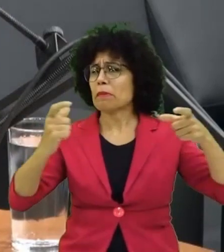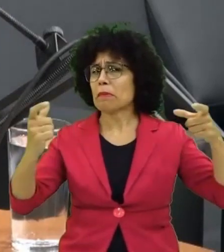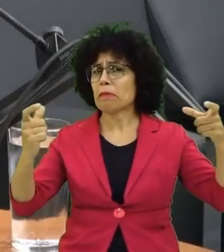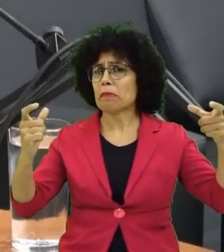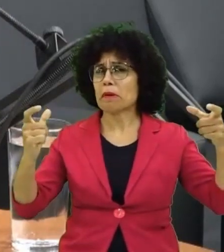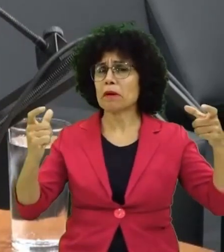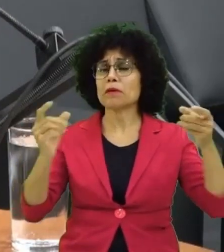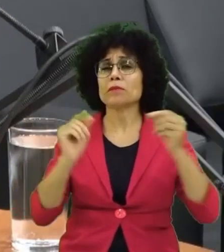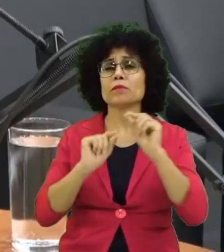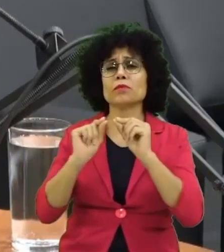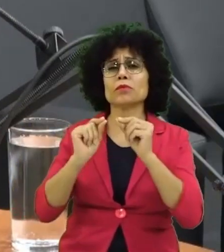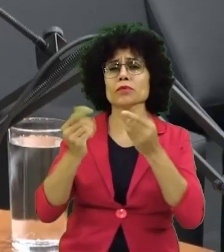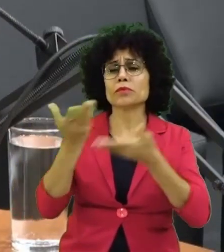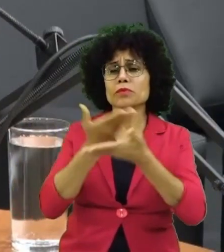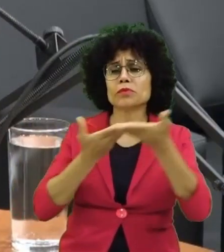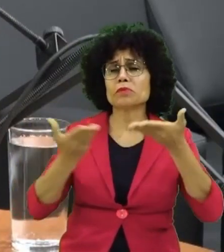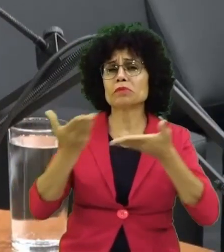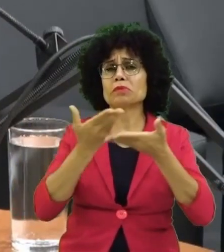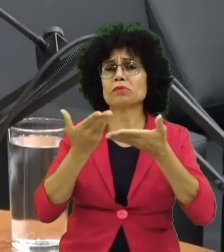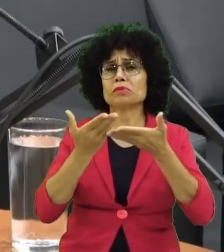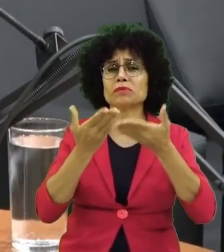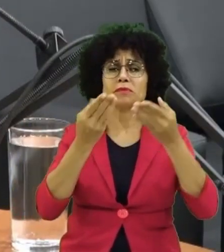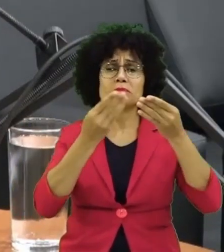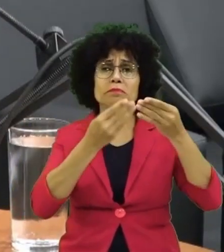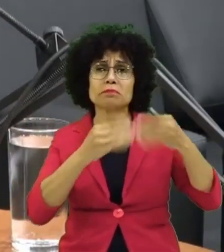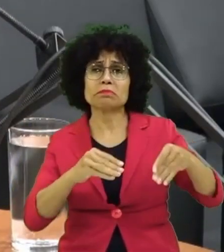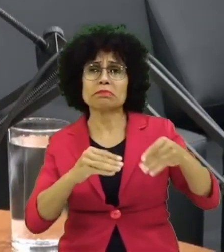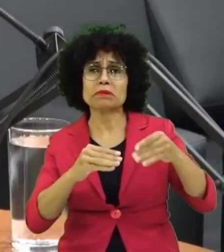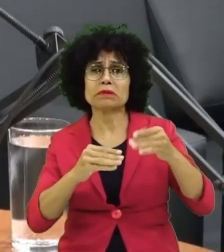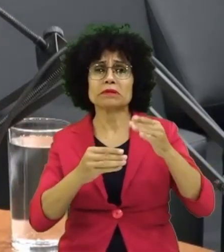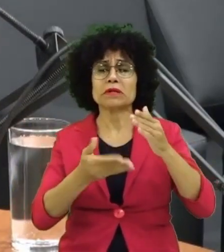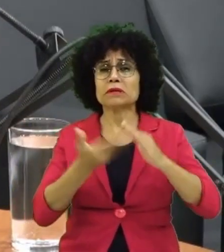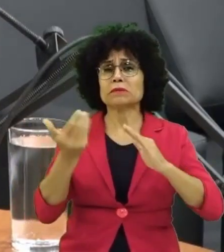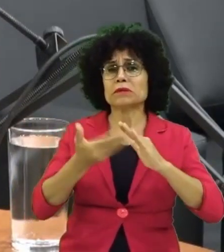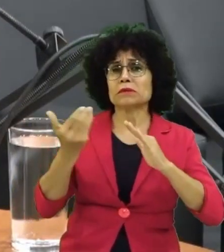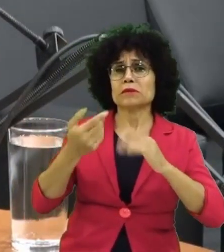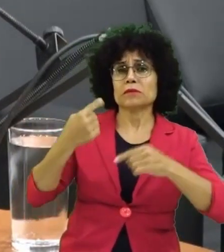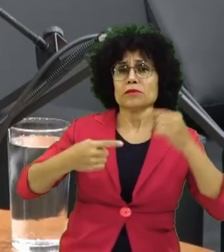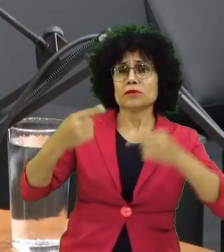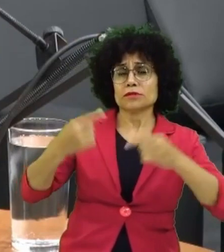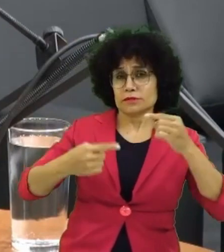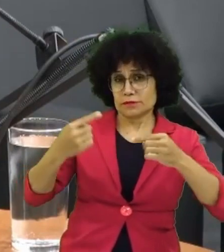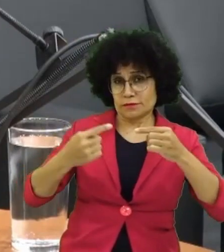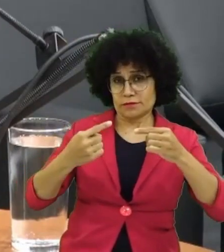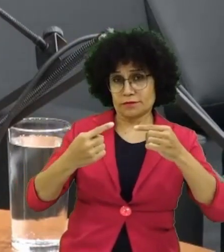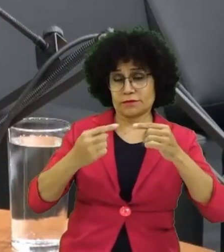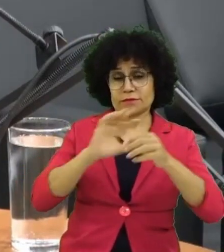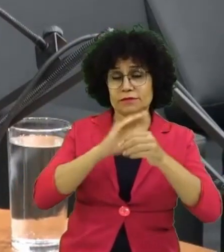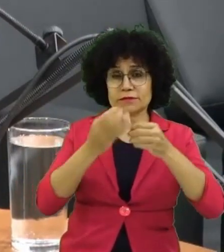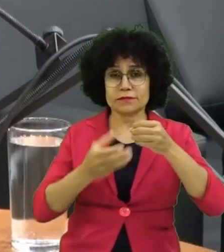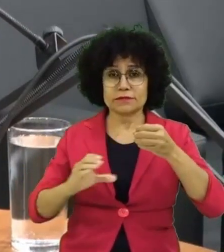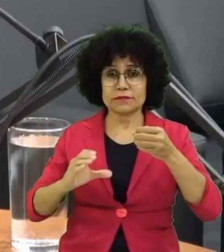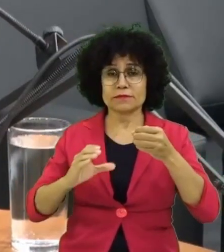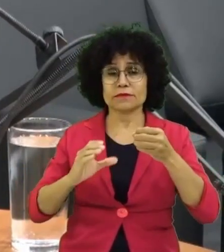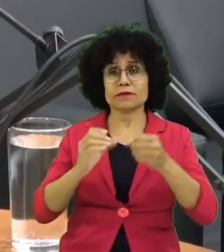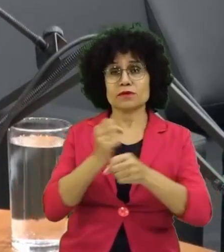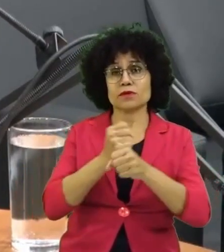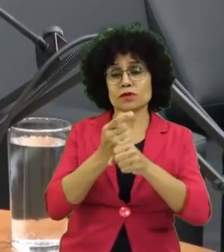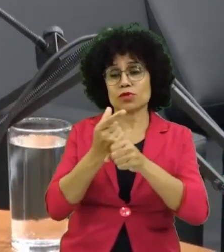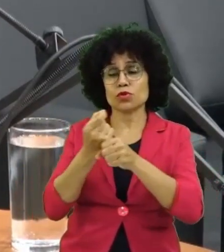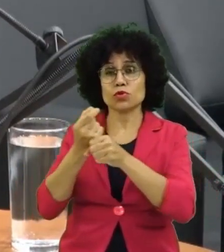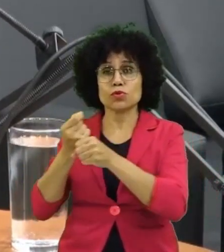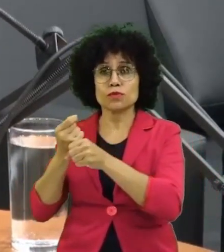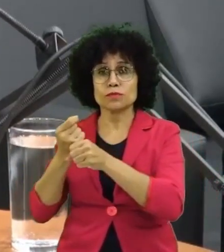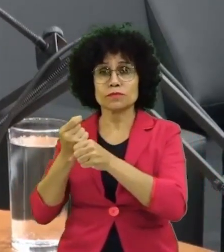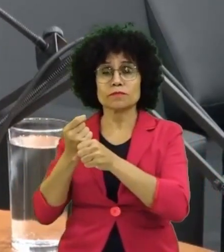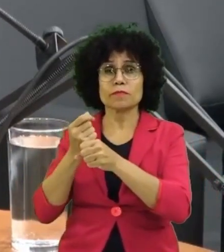totalmente desarticulada a política de saneamento nos anos 2000. Com a liquidação da companhia de